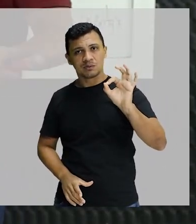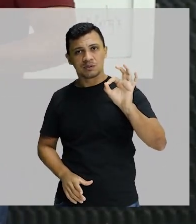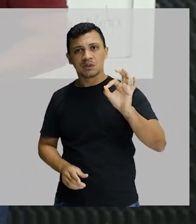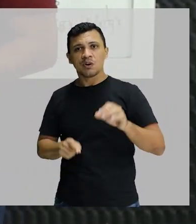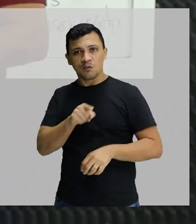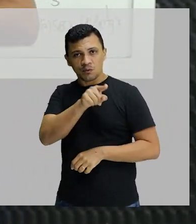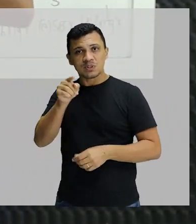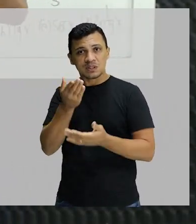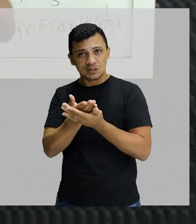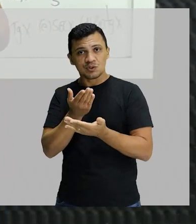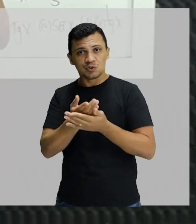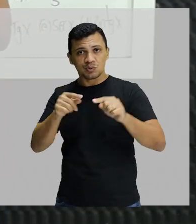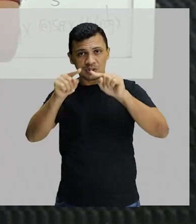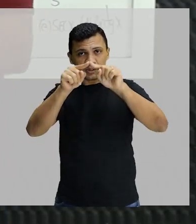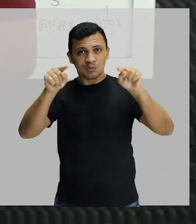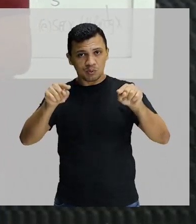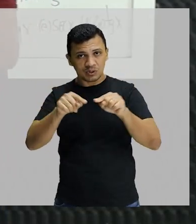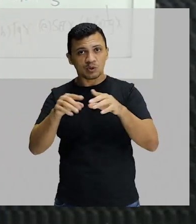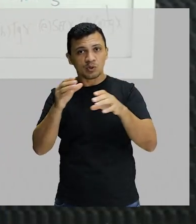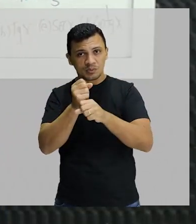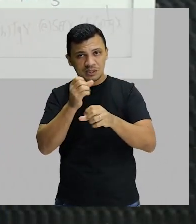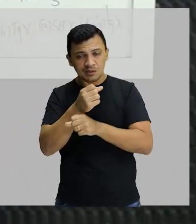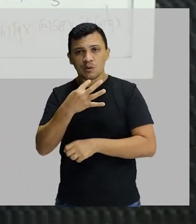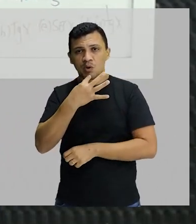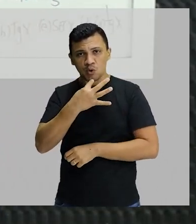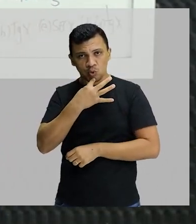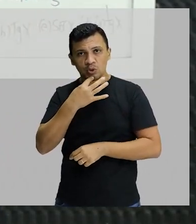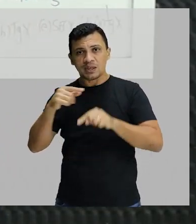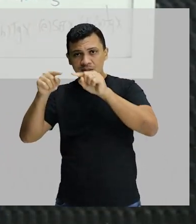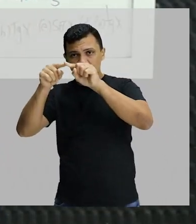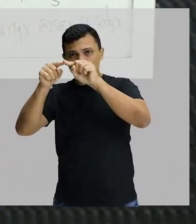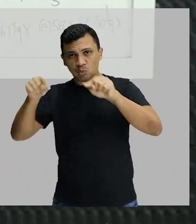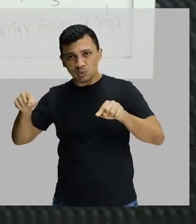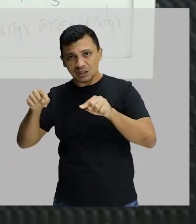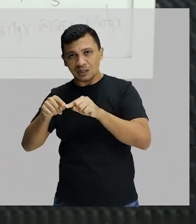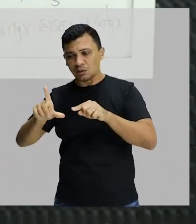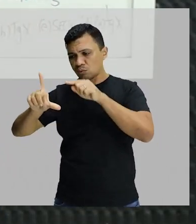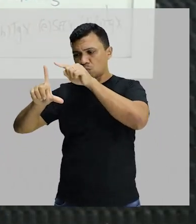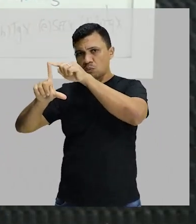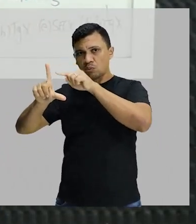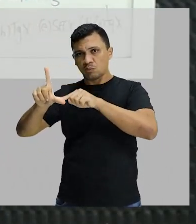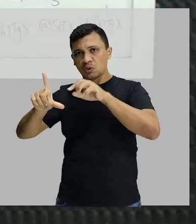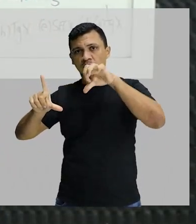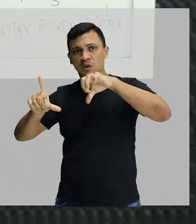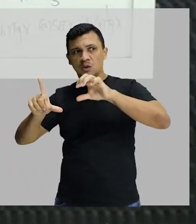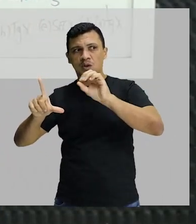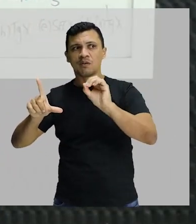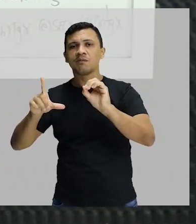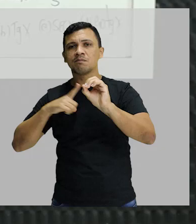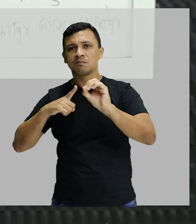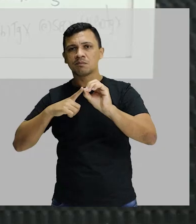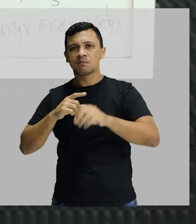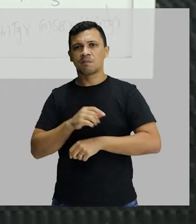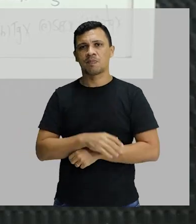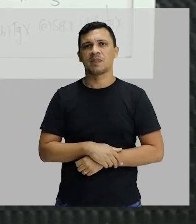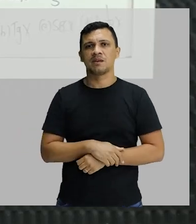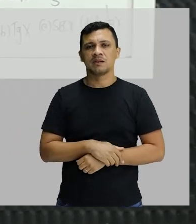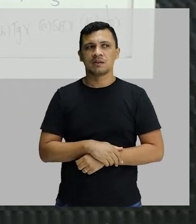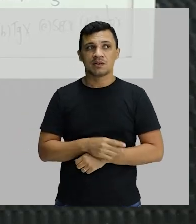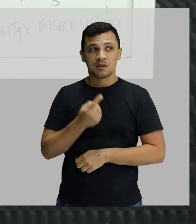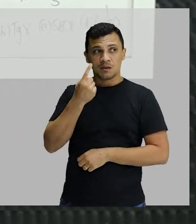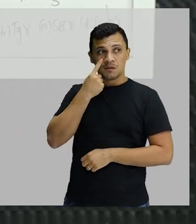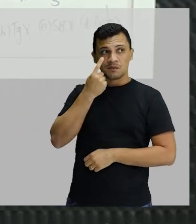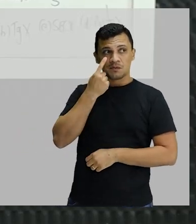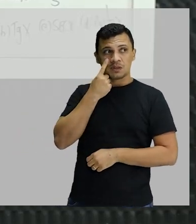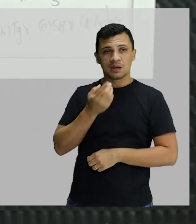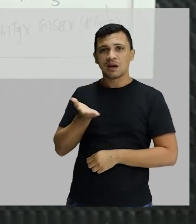estudando trigonometria, vocês sabem bem o que é um triângulo retângulo. Então, veja bem, esse triângulozinho aqui, vou trazer para cá, para a gente